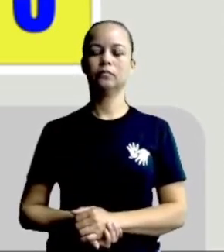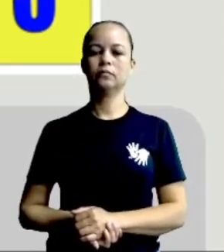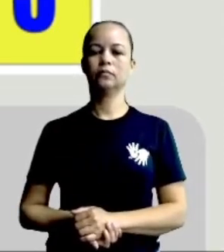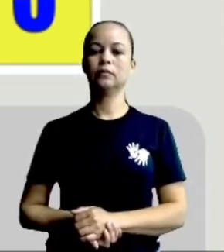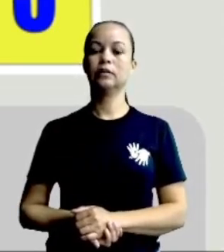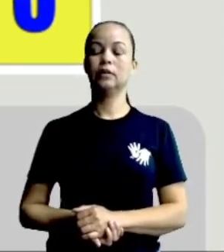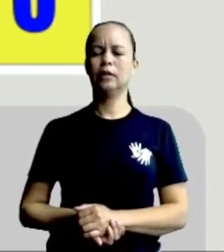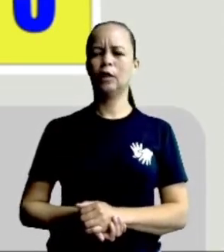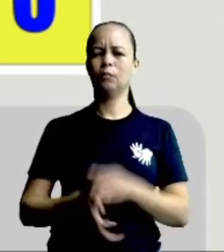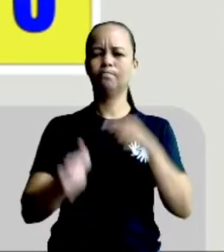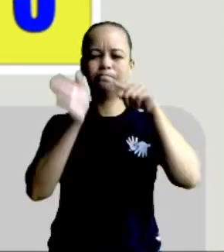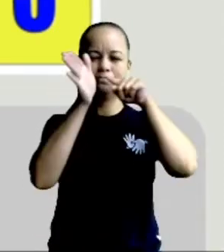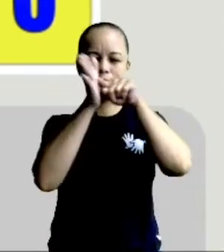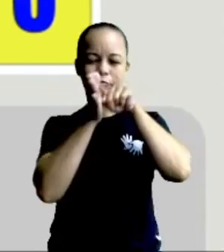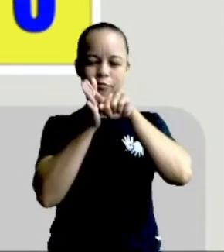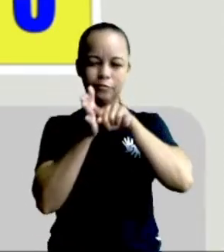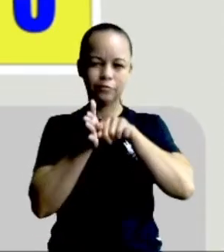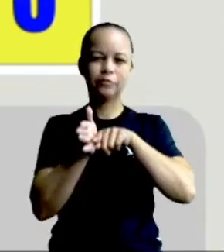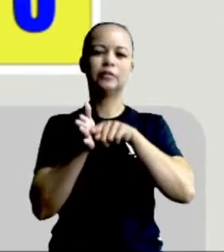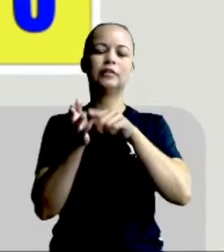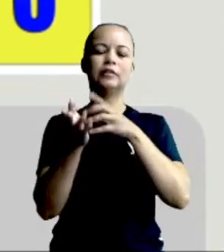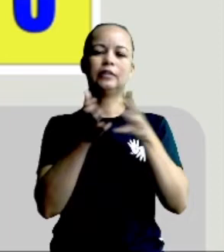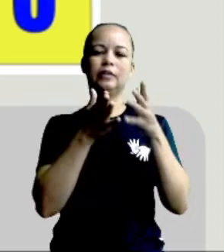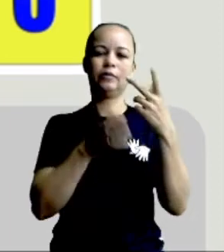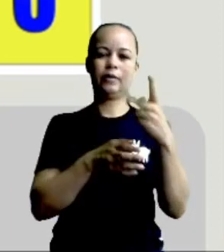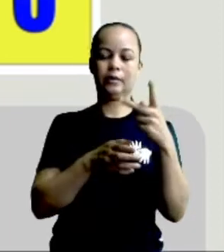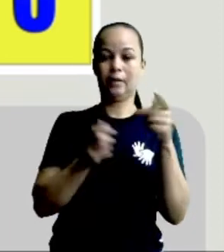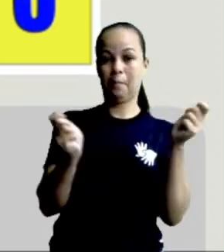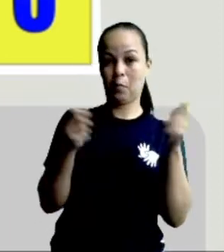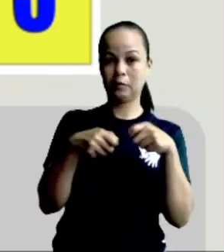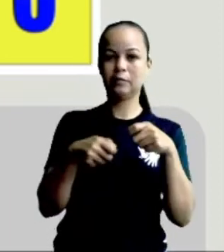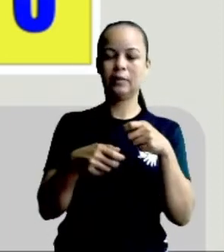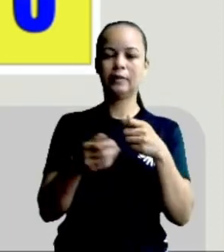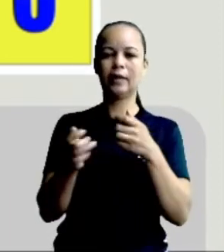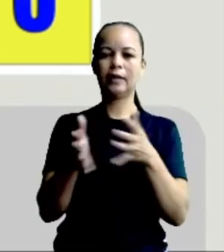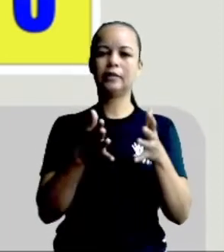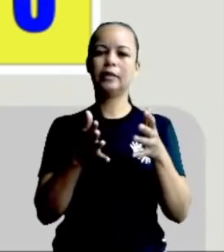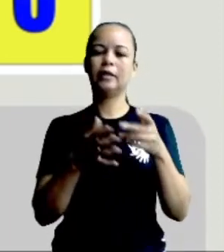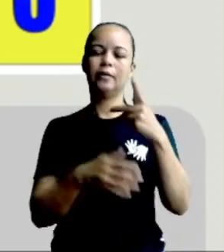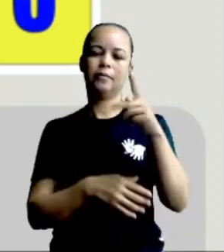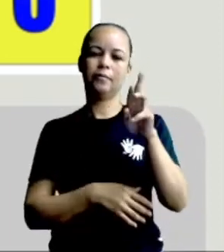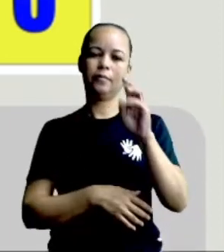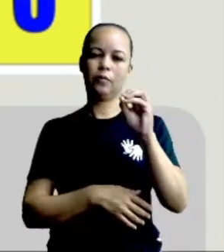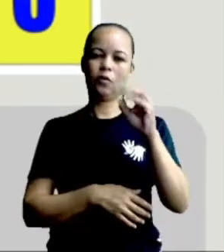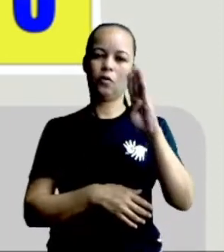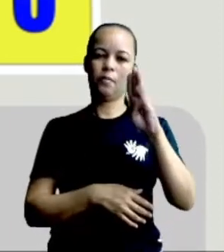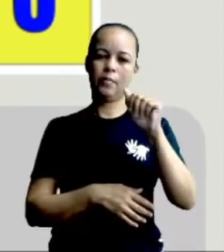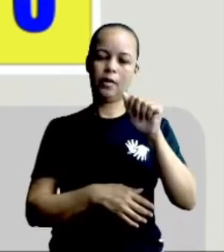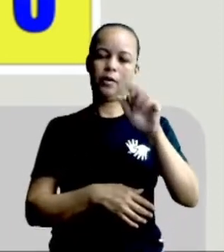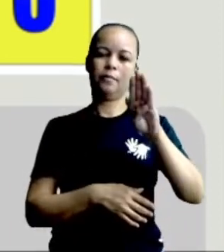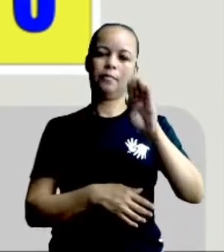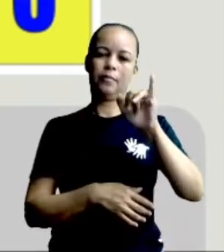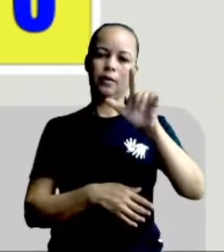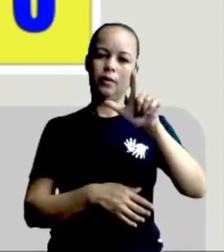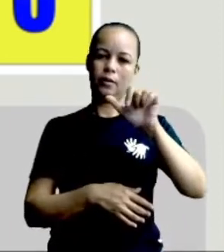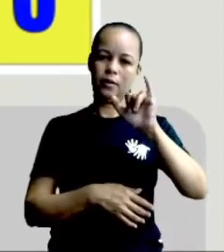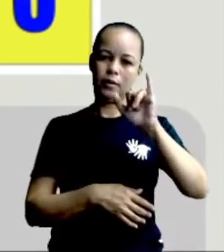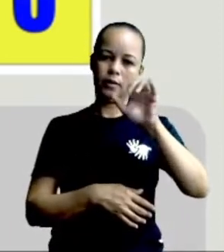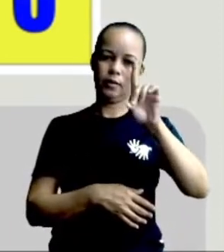analisando lá, né, a nossa questão de possibilidades e probabilidade, aqui a gente